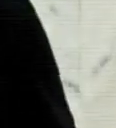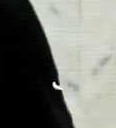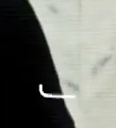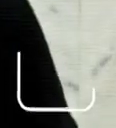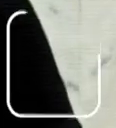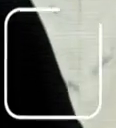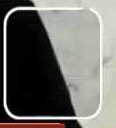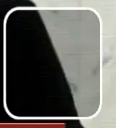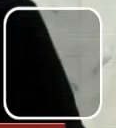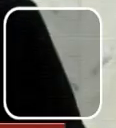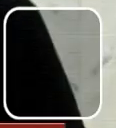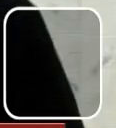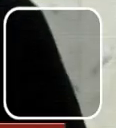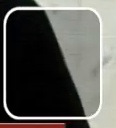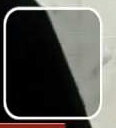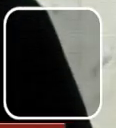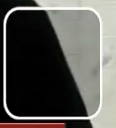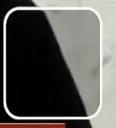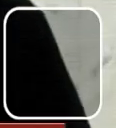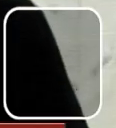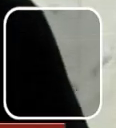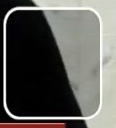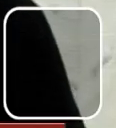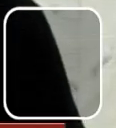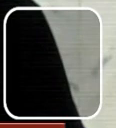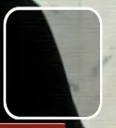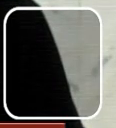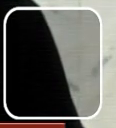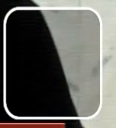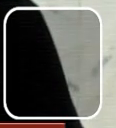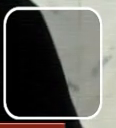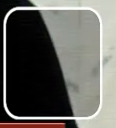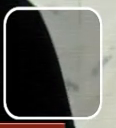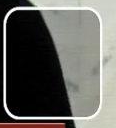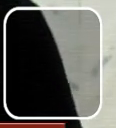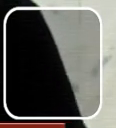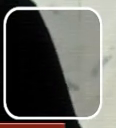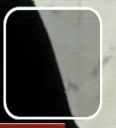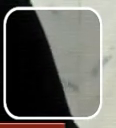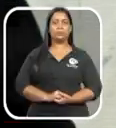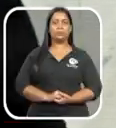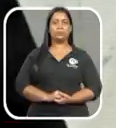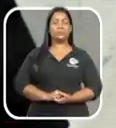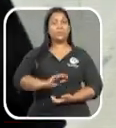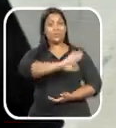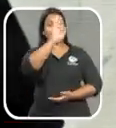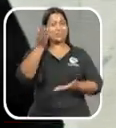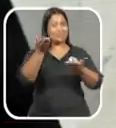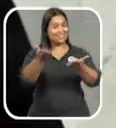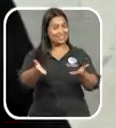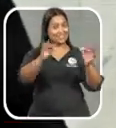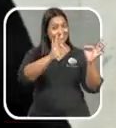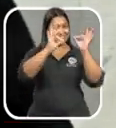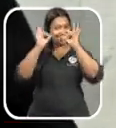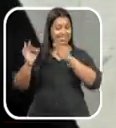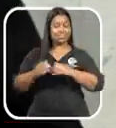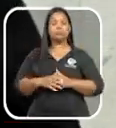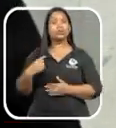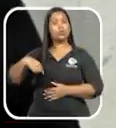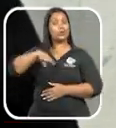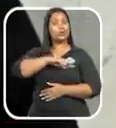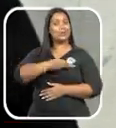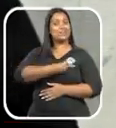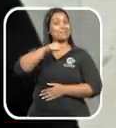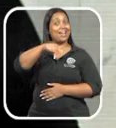Olá para você que nos assiste. Estamos aqui na TV Câmara, o canal do Legislativo. Esse é o programa Questão de Ordem, um programa